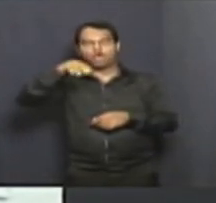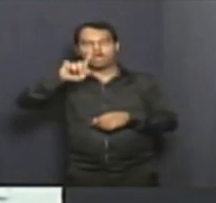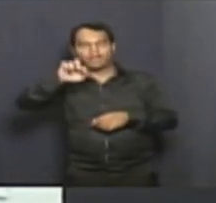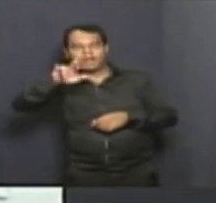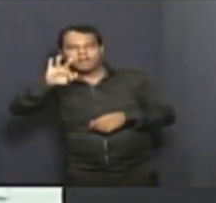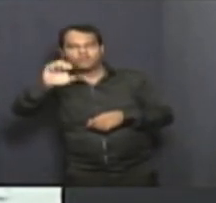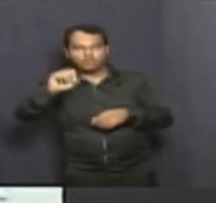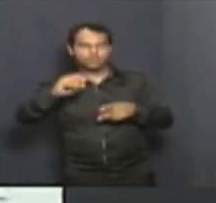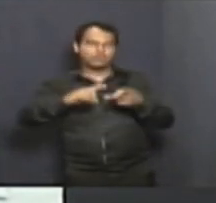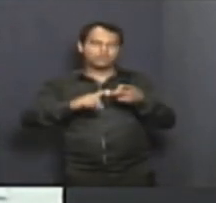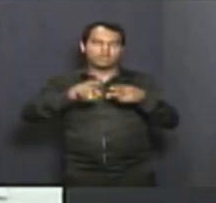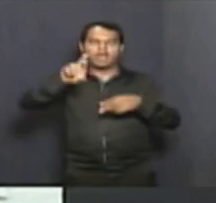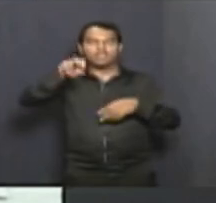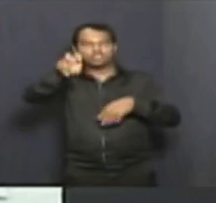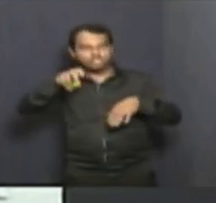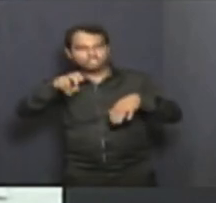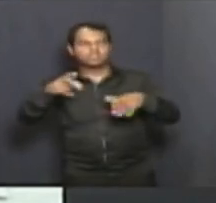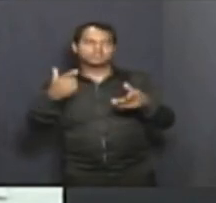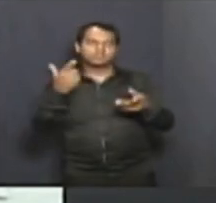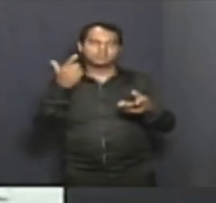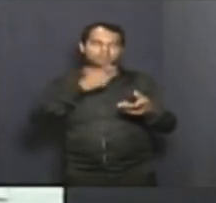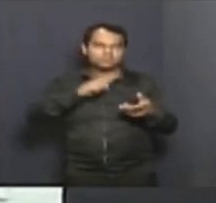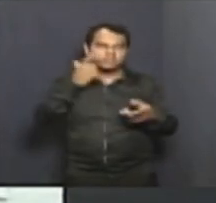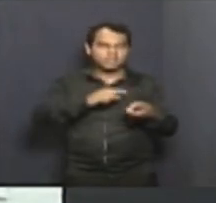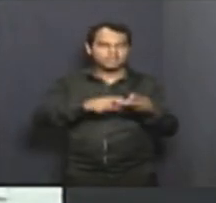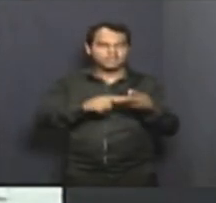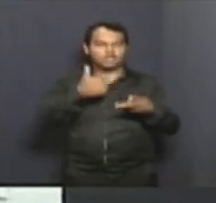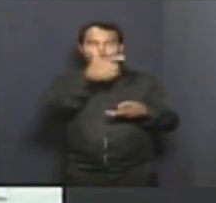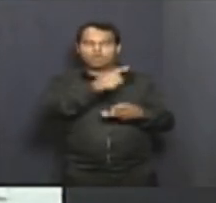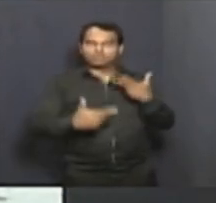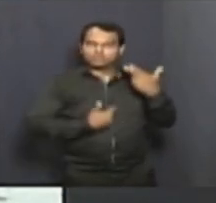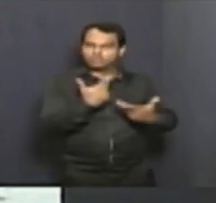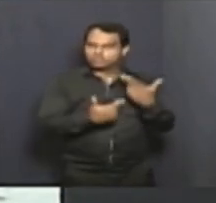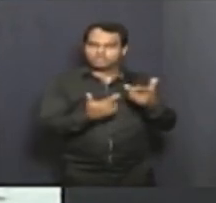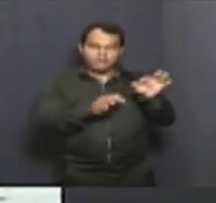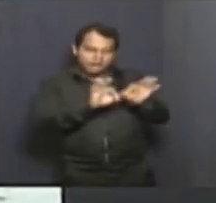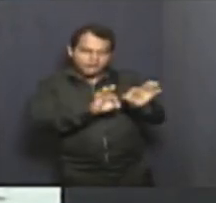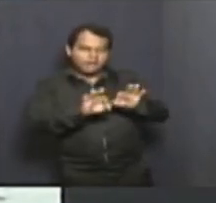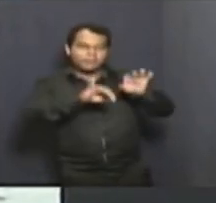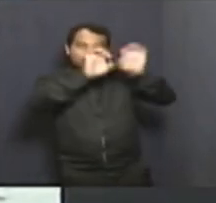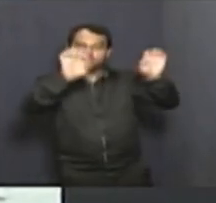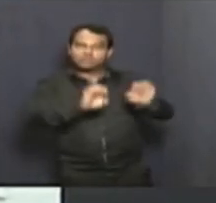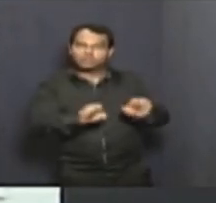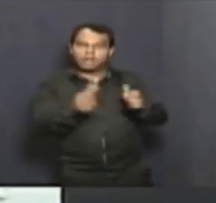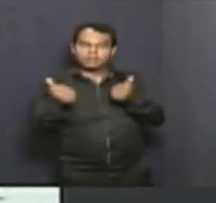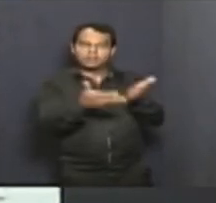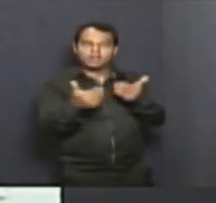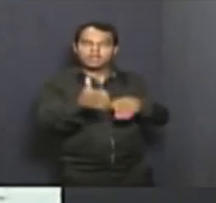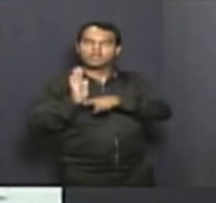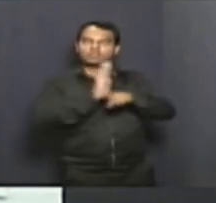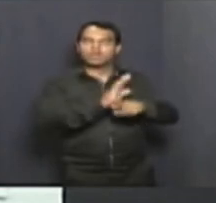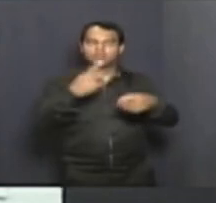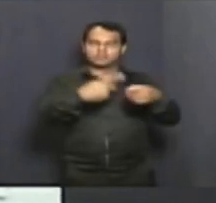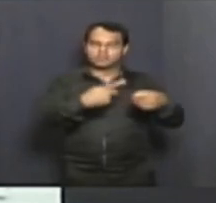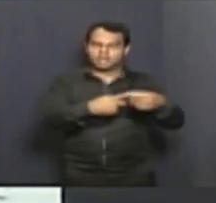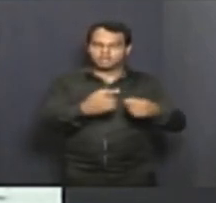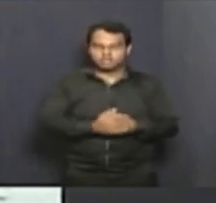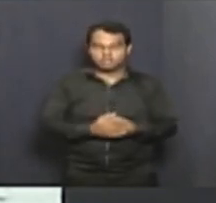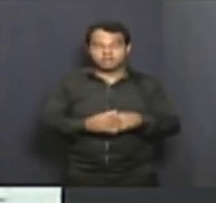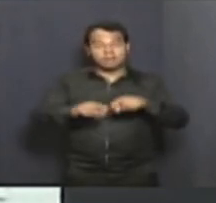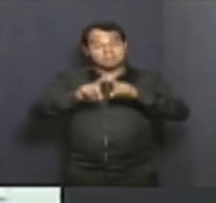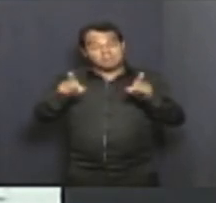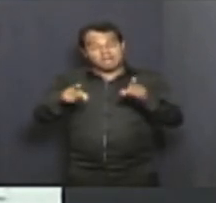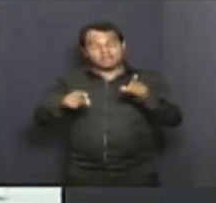é algo cyrus que tantos outros equipamentos para estruturar e apoiar os municípios agora quando a gestão